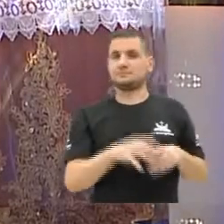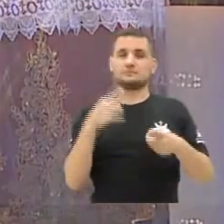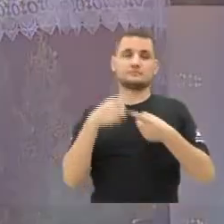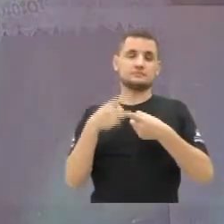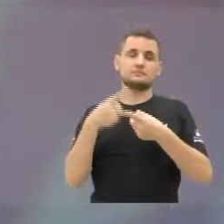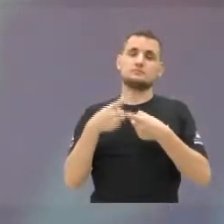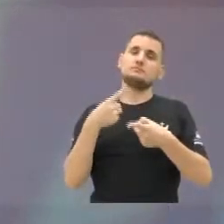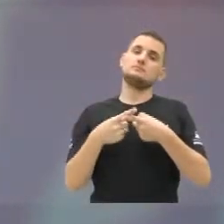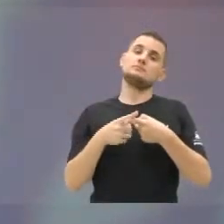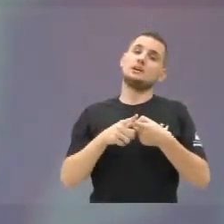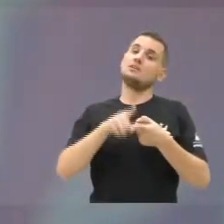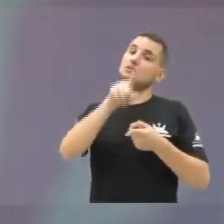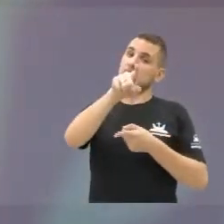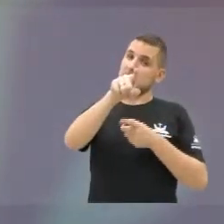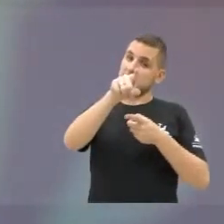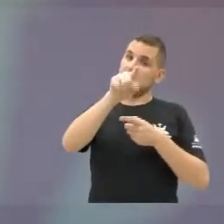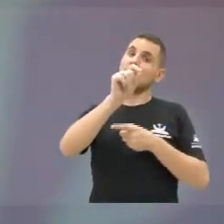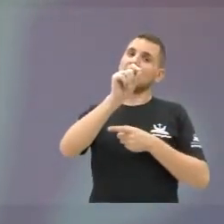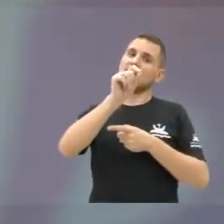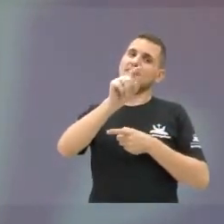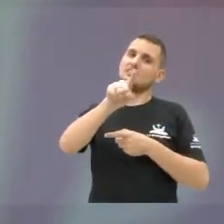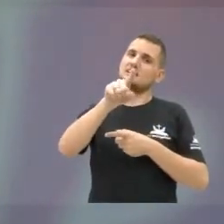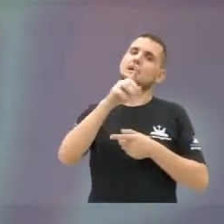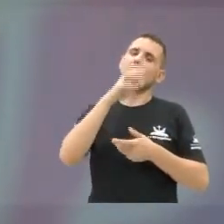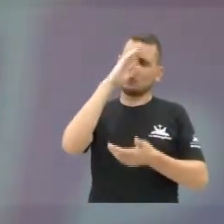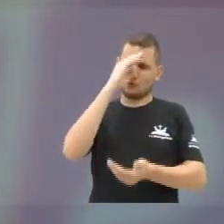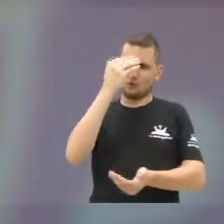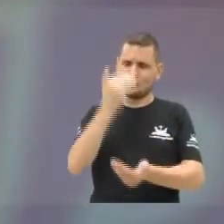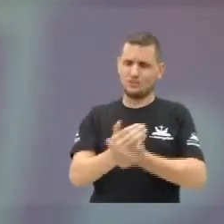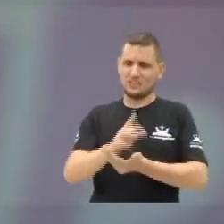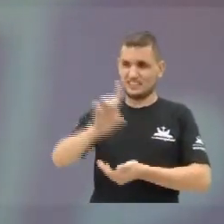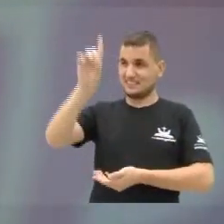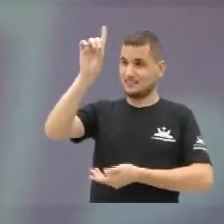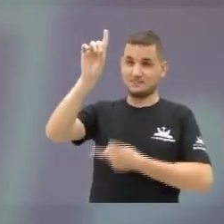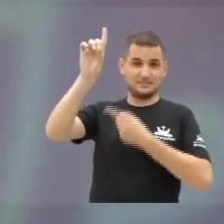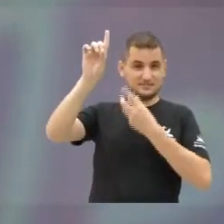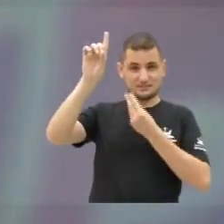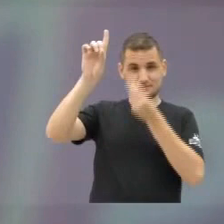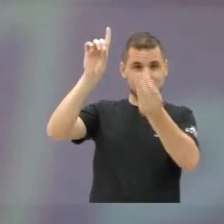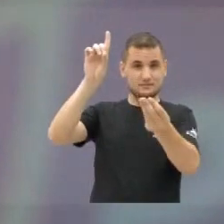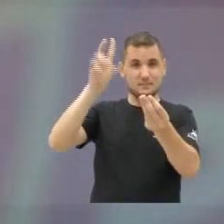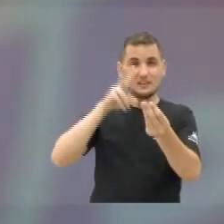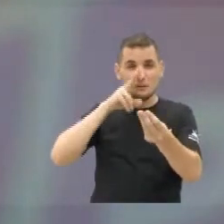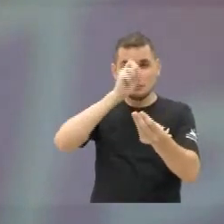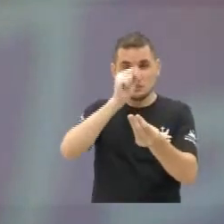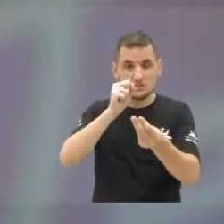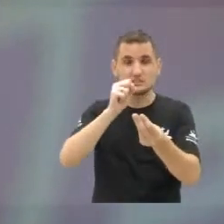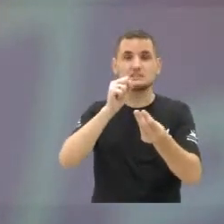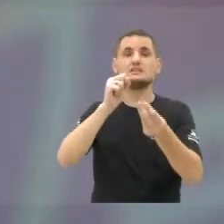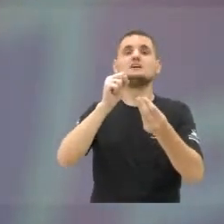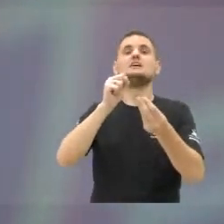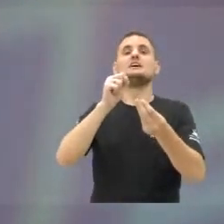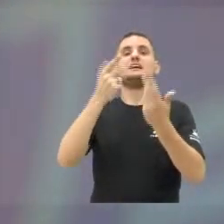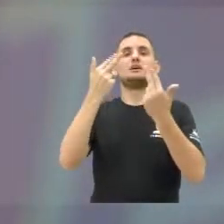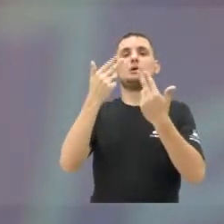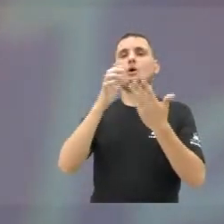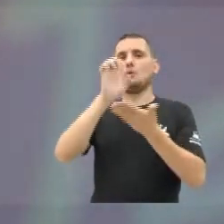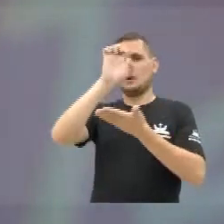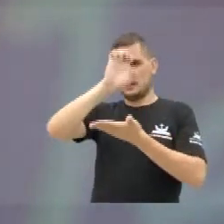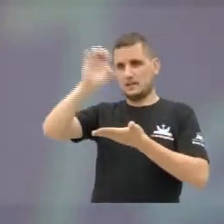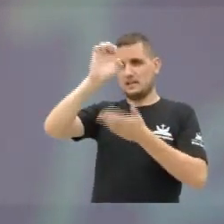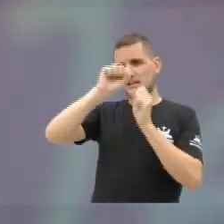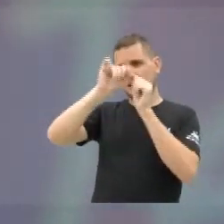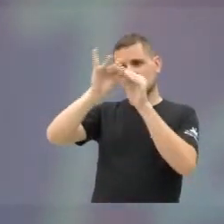você tem um Deus que alimentou Elias e que te alimenta, um Deus que brilhou na vida de Elias e um Deus